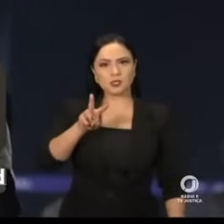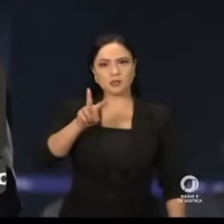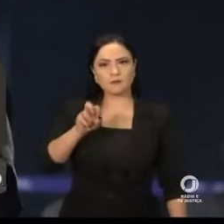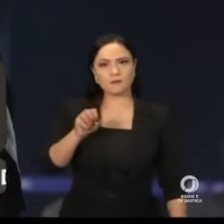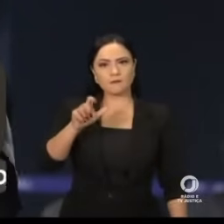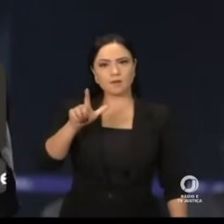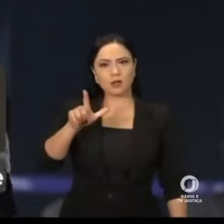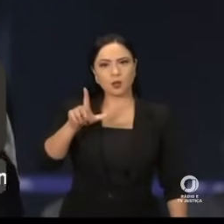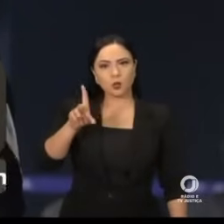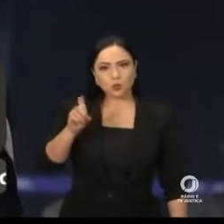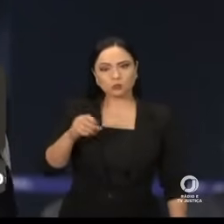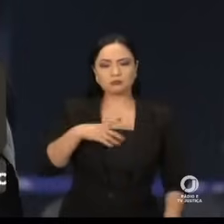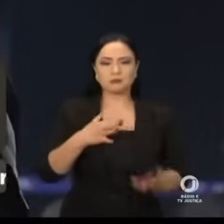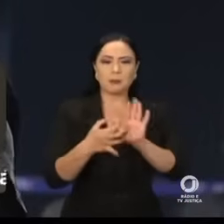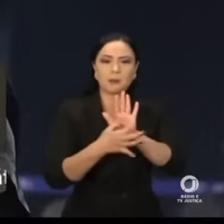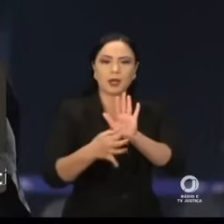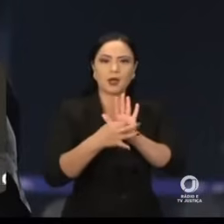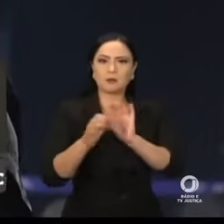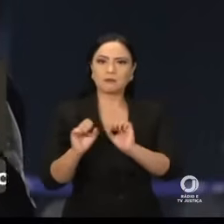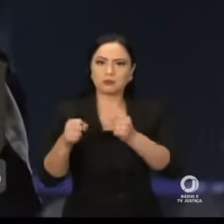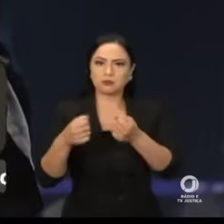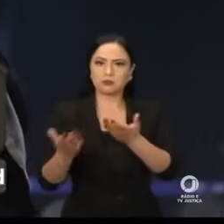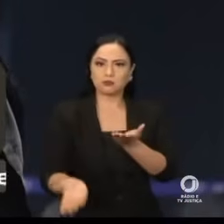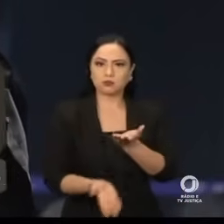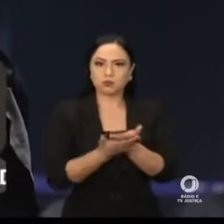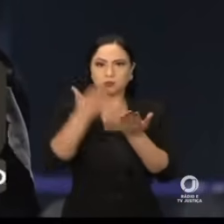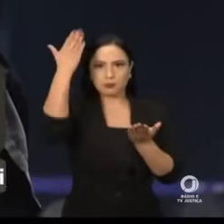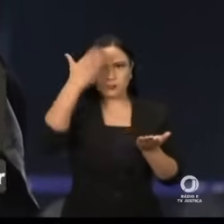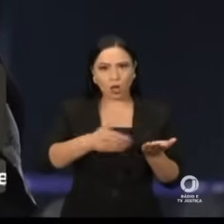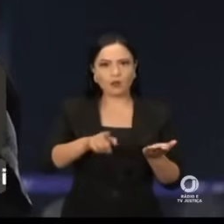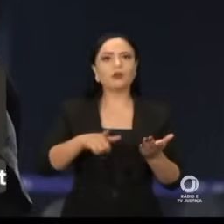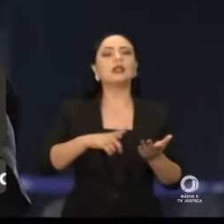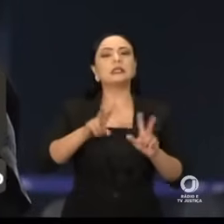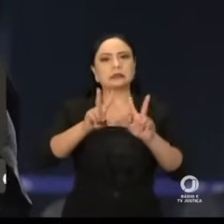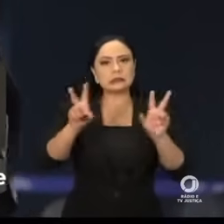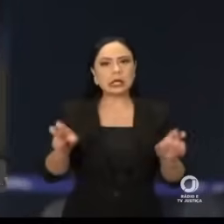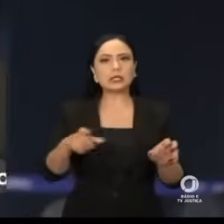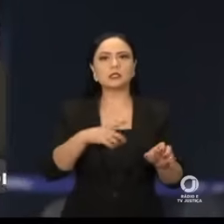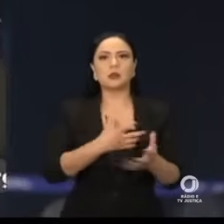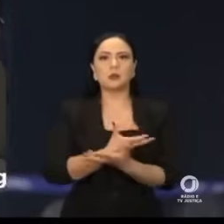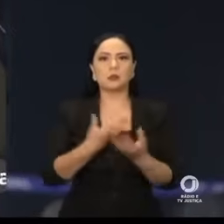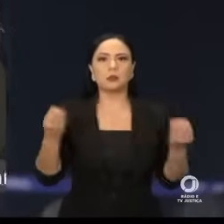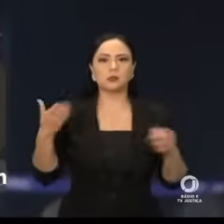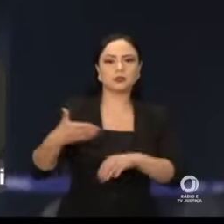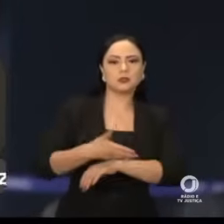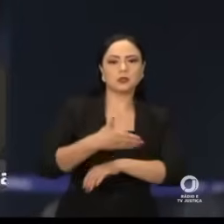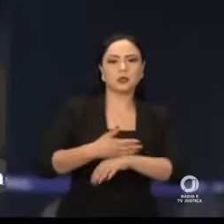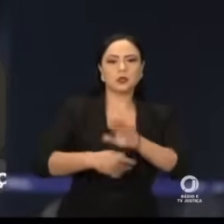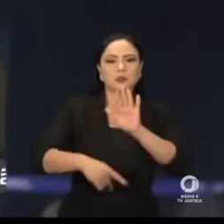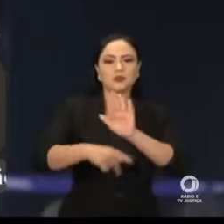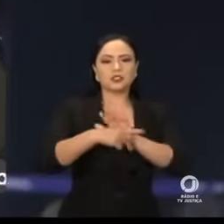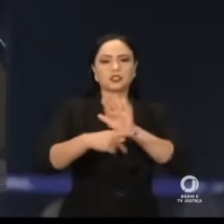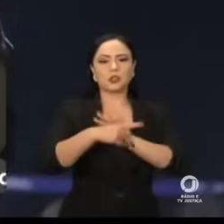parecer para a defesa que foi juntado aos autos, trata disso com muita propriedade, professor titular da Pontifícia Universidade Católica de São Paulo,